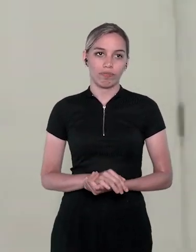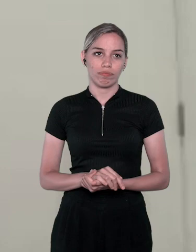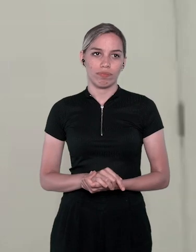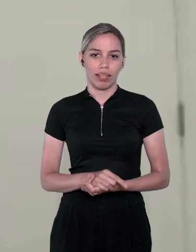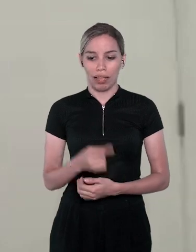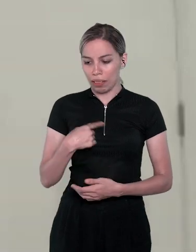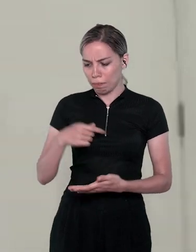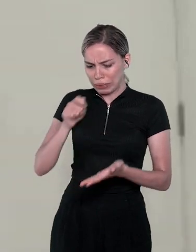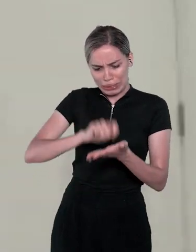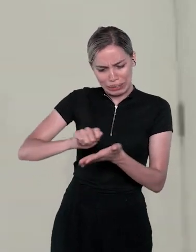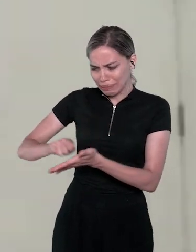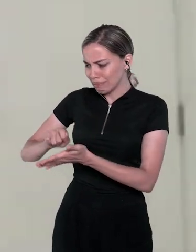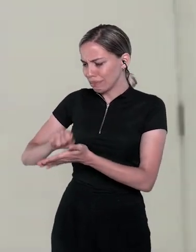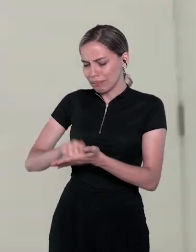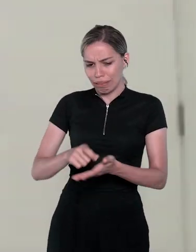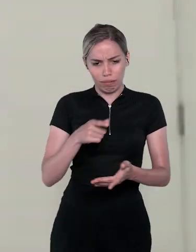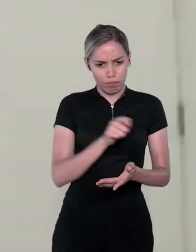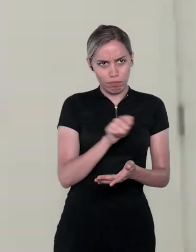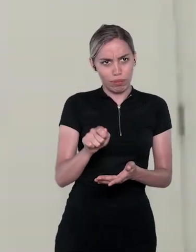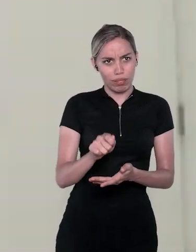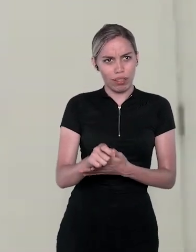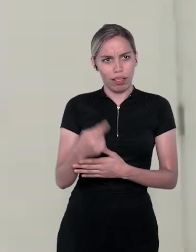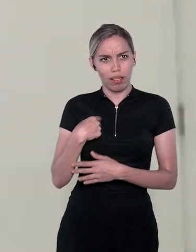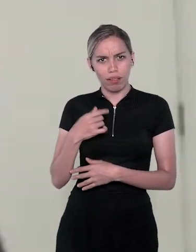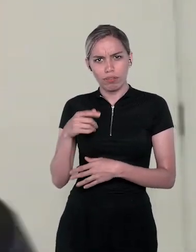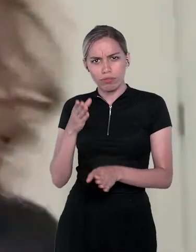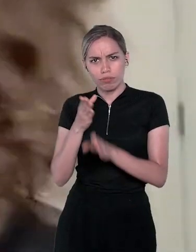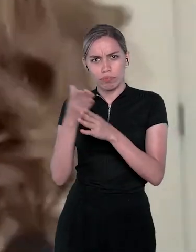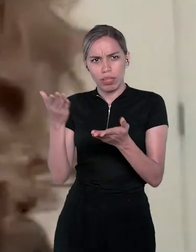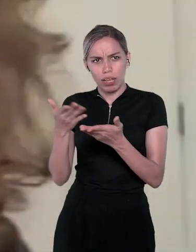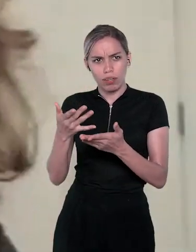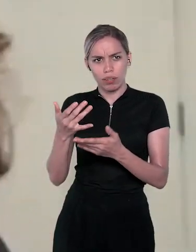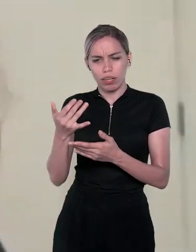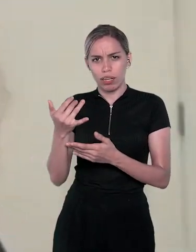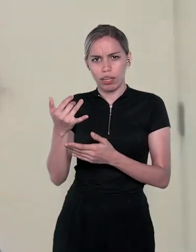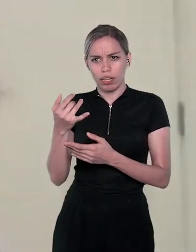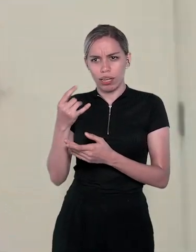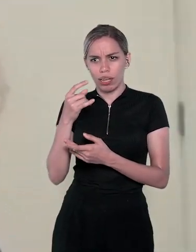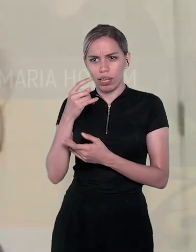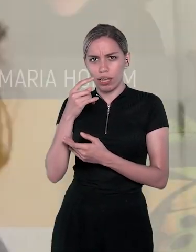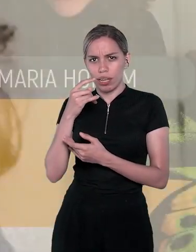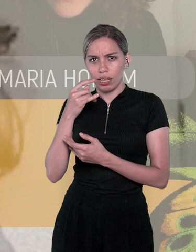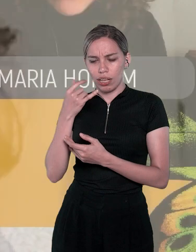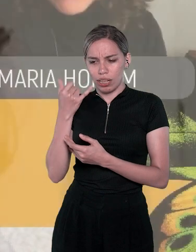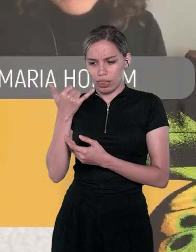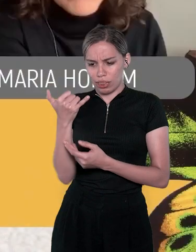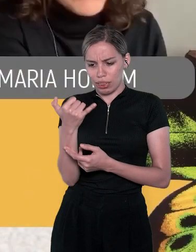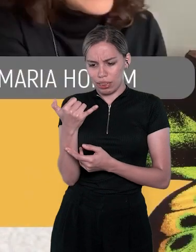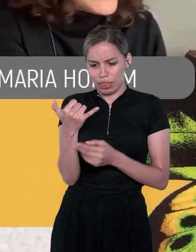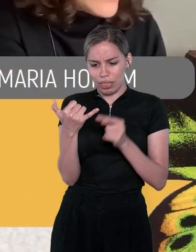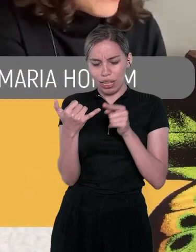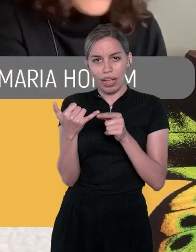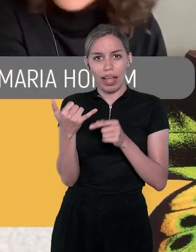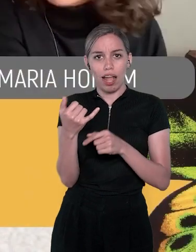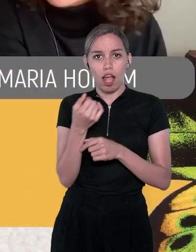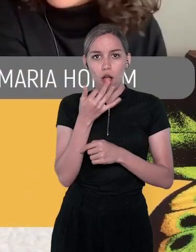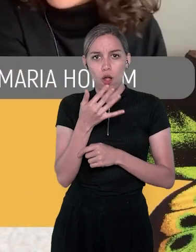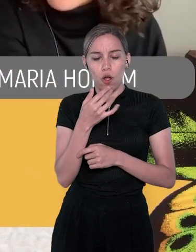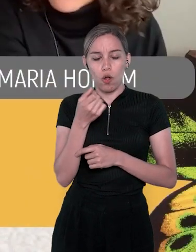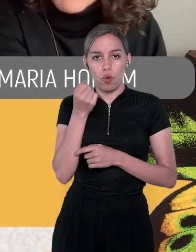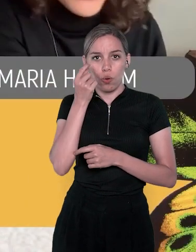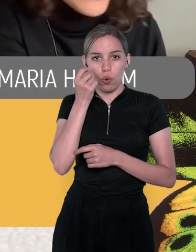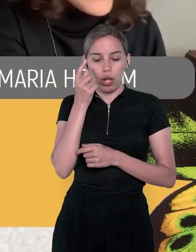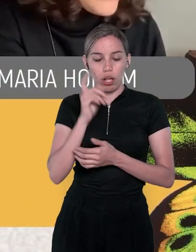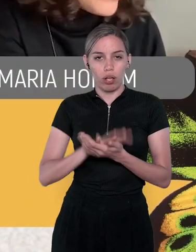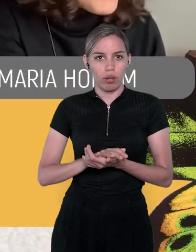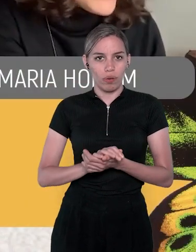tô riscando, eu descobri agora uma lapiseira azul, de grafite azul, que meu amigo